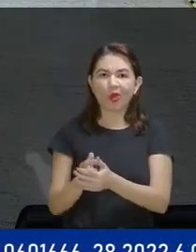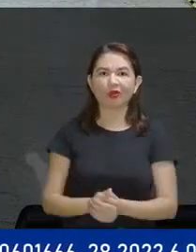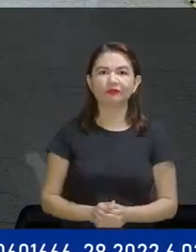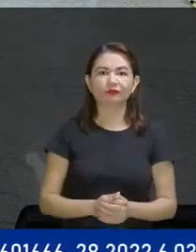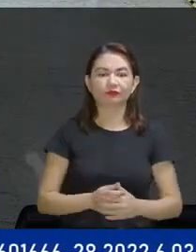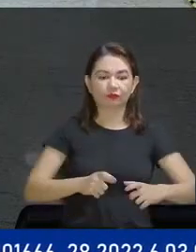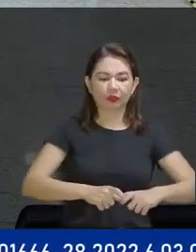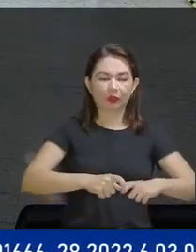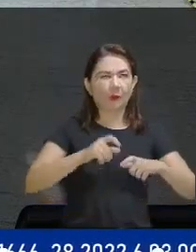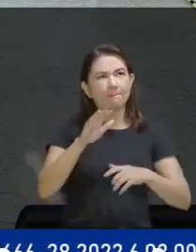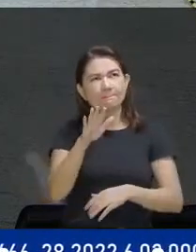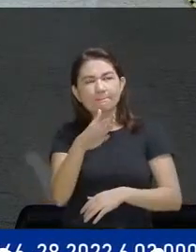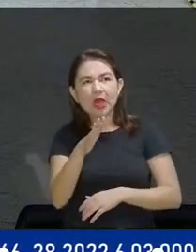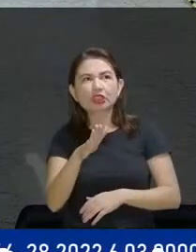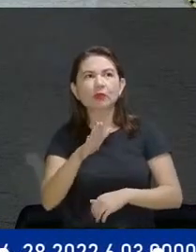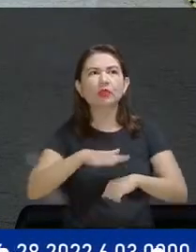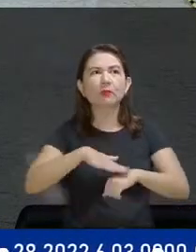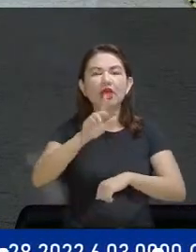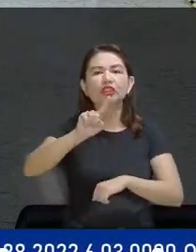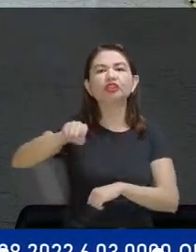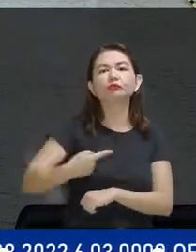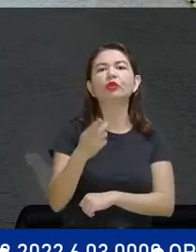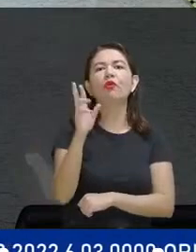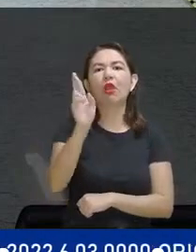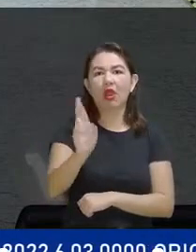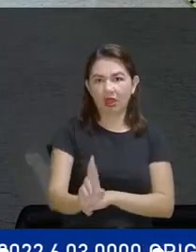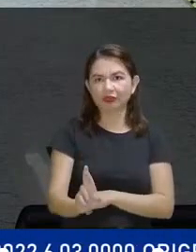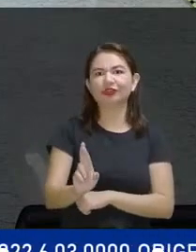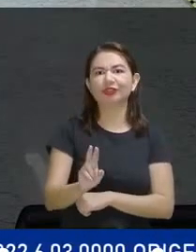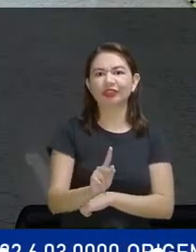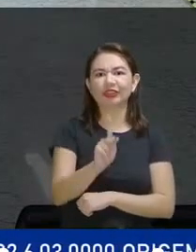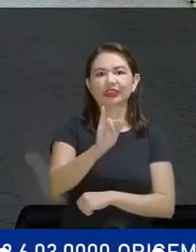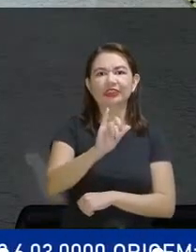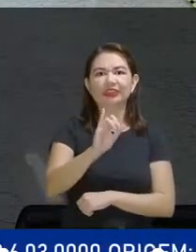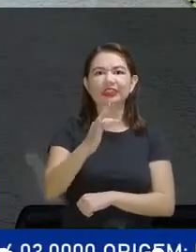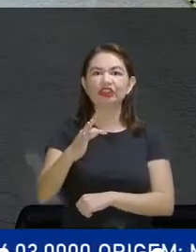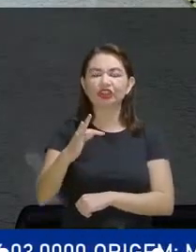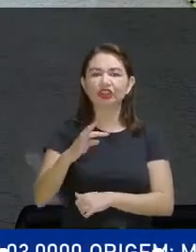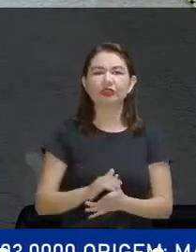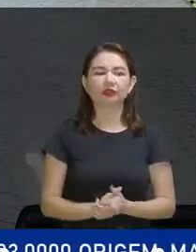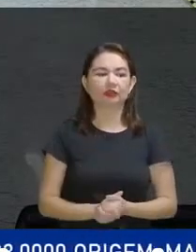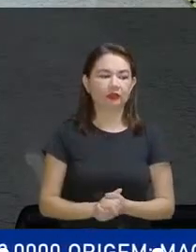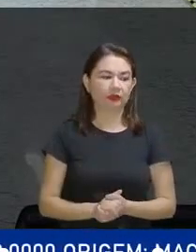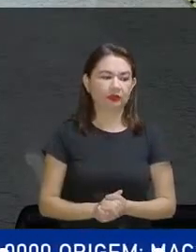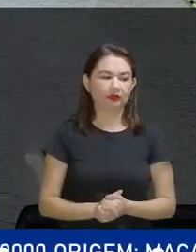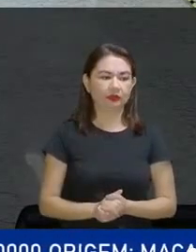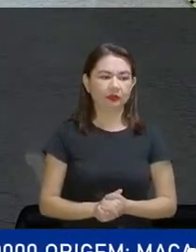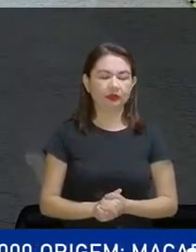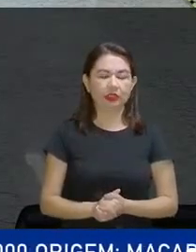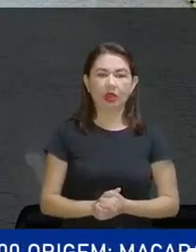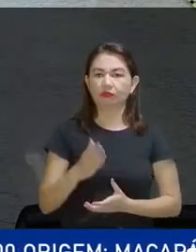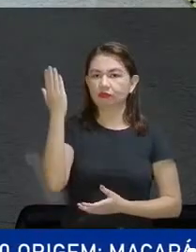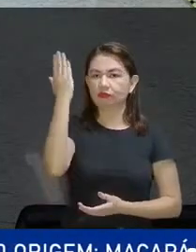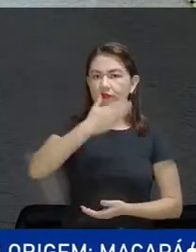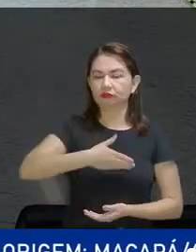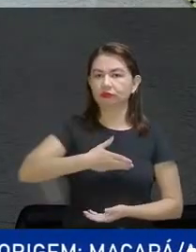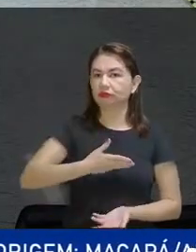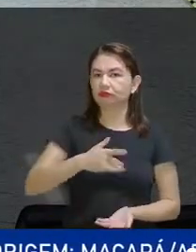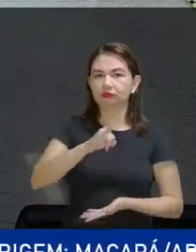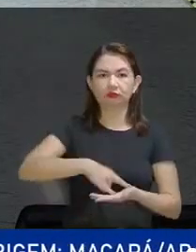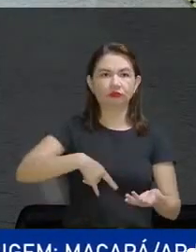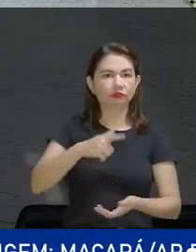mais de R$1.000 na aquisição dos kits, que não possui recibo ou cupom fiscal da compra de